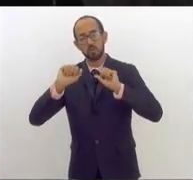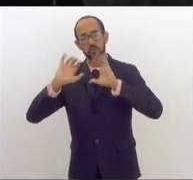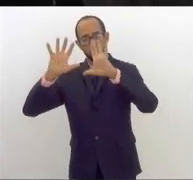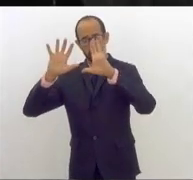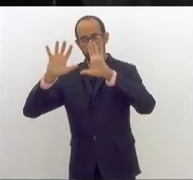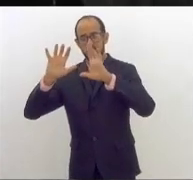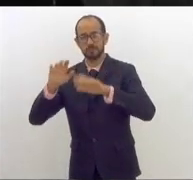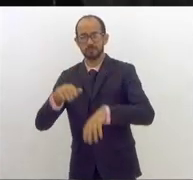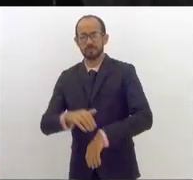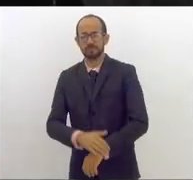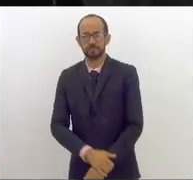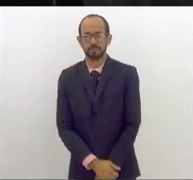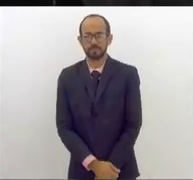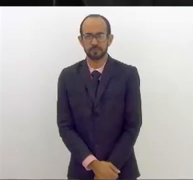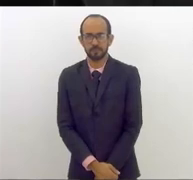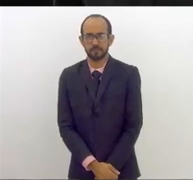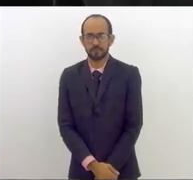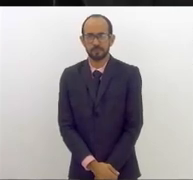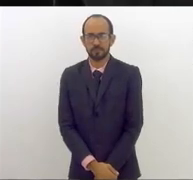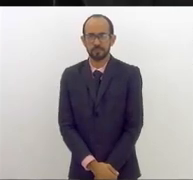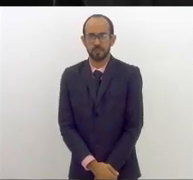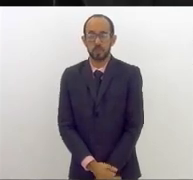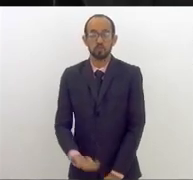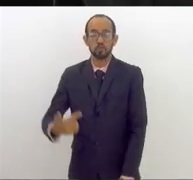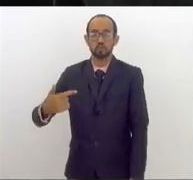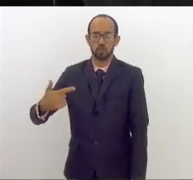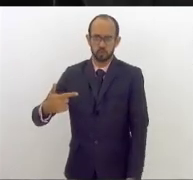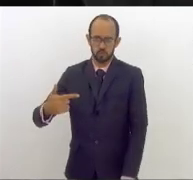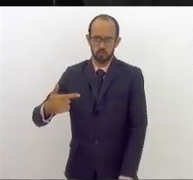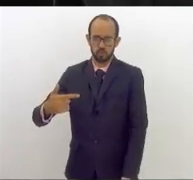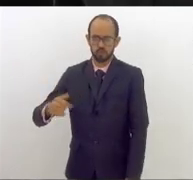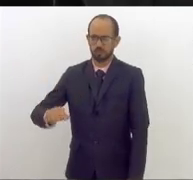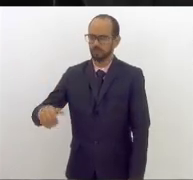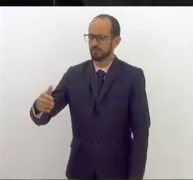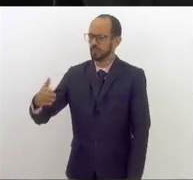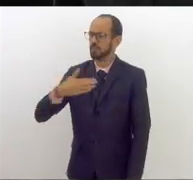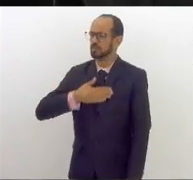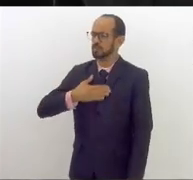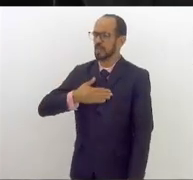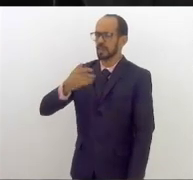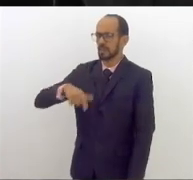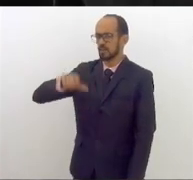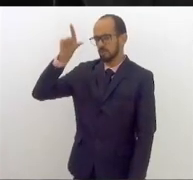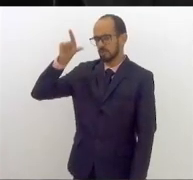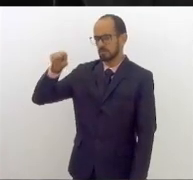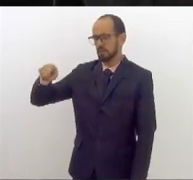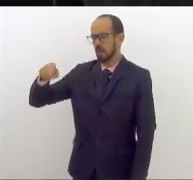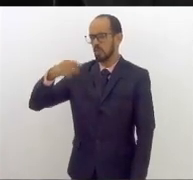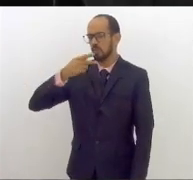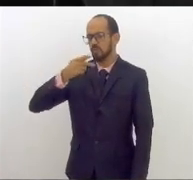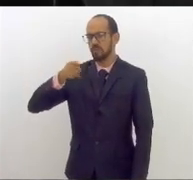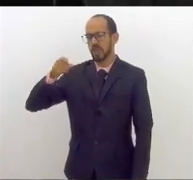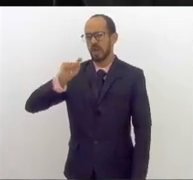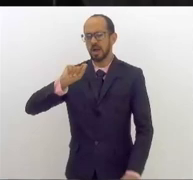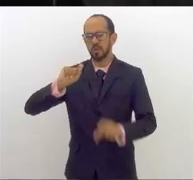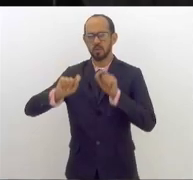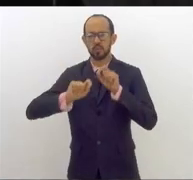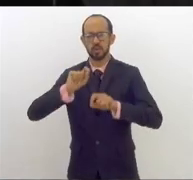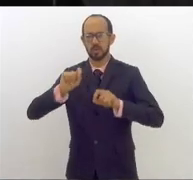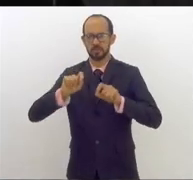sempre foi conhecida como se tornou conhecida segundo lugar eu queria Deputado Luiz Paulo fazer também